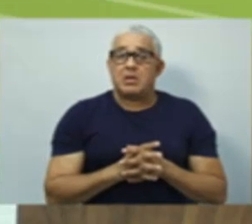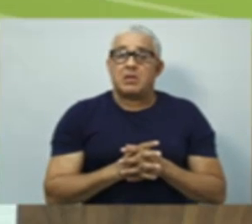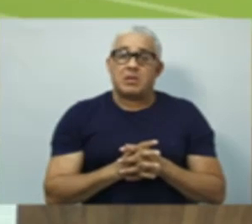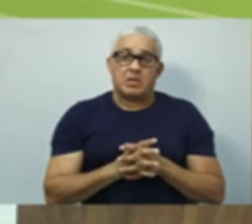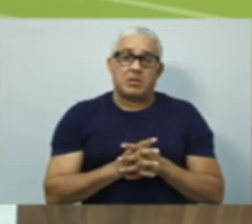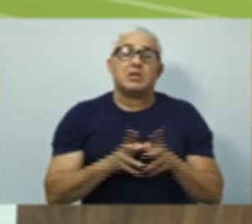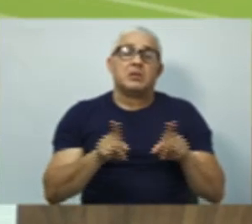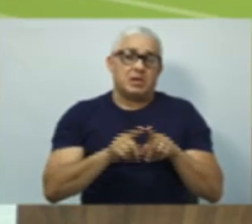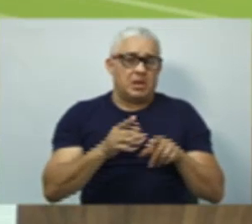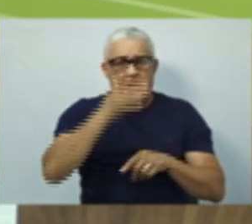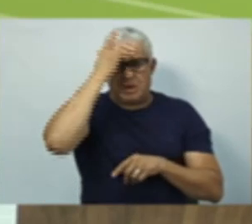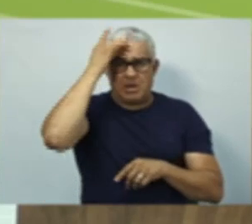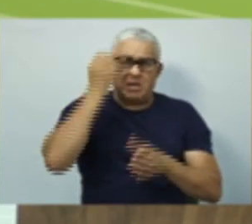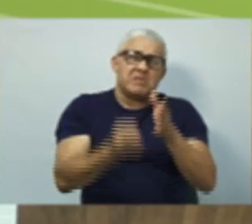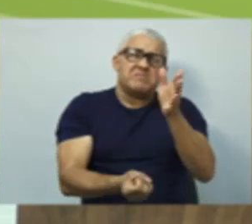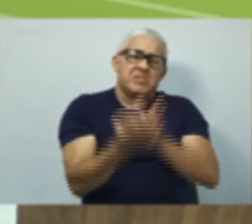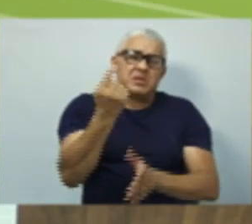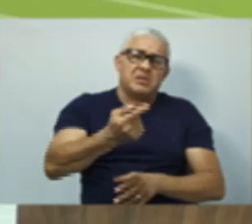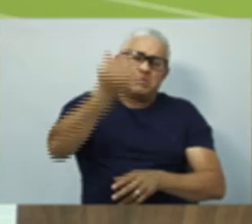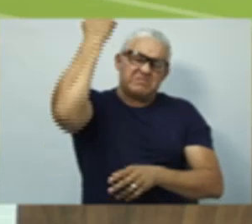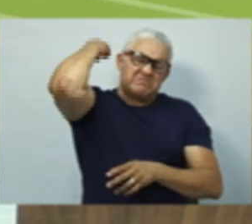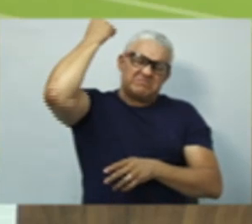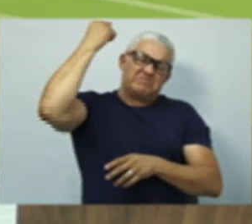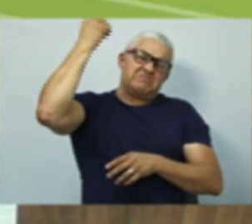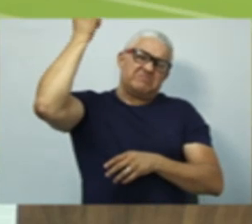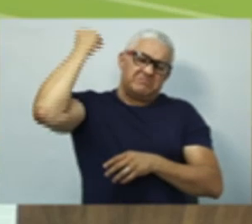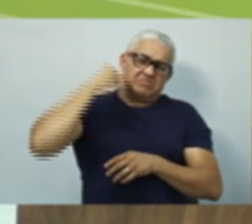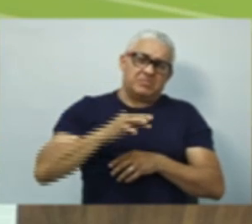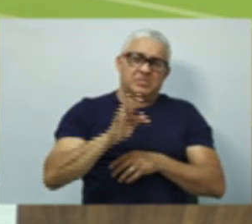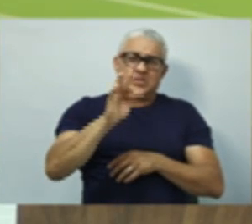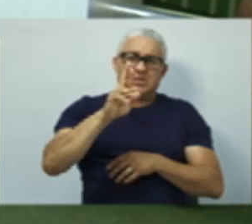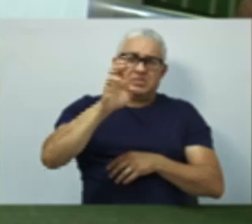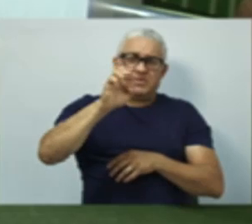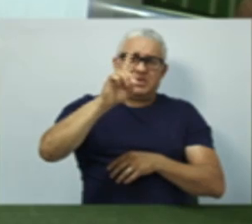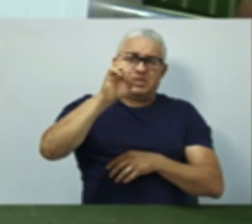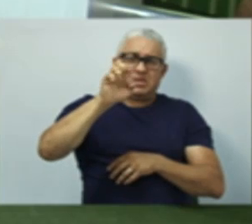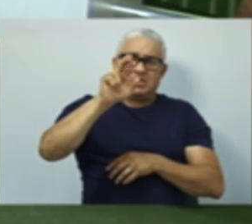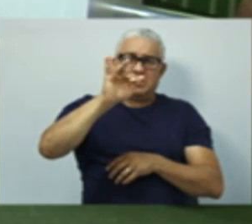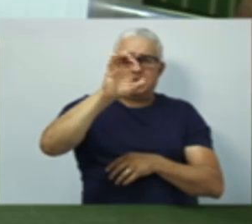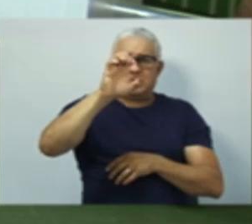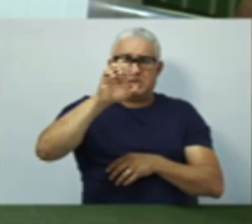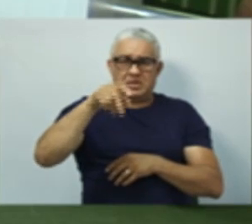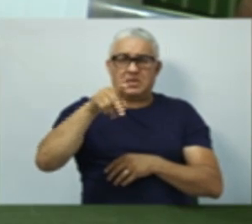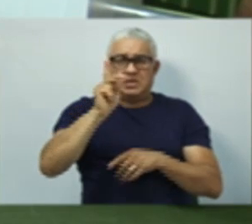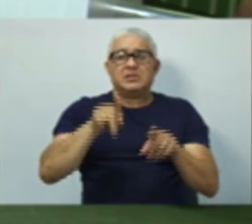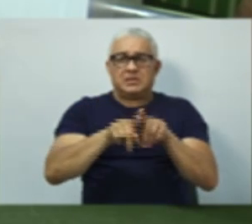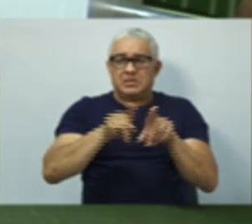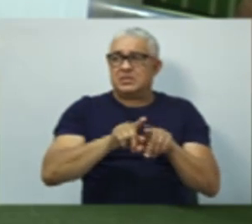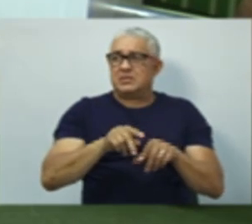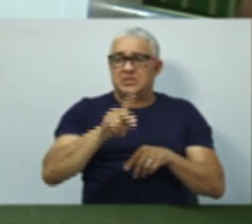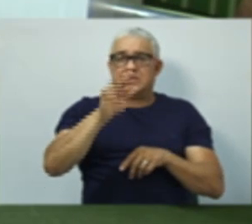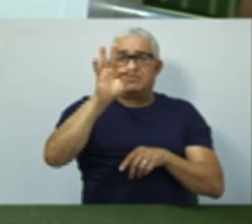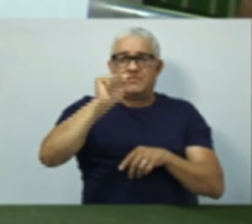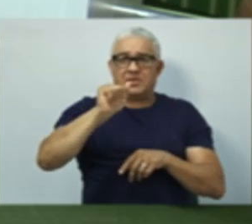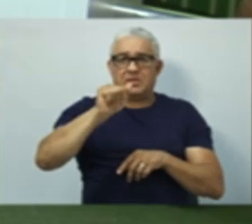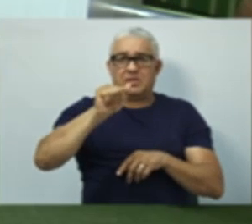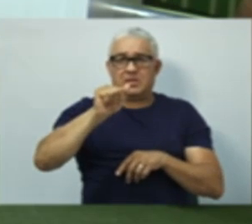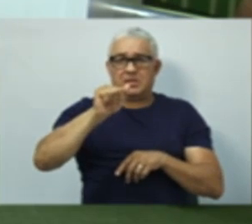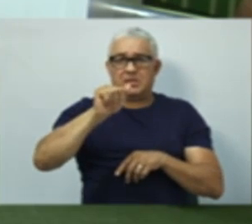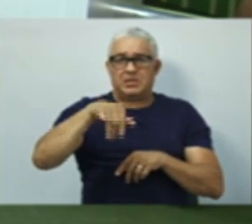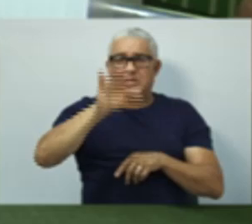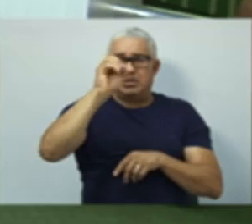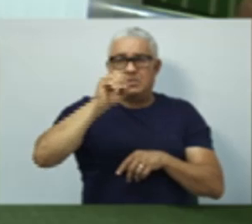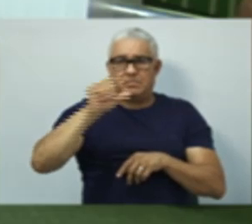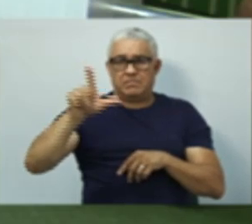os fundadores, né, o Frederic e o Henri Fayol, né? Isso, exatamente. Eles foram os principais fundadores aí